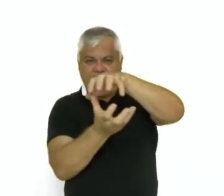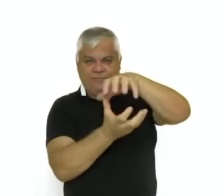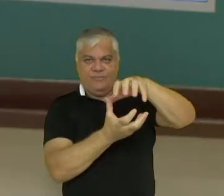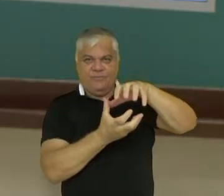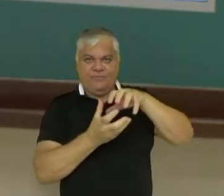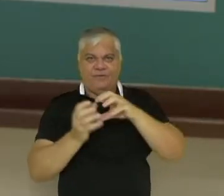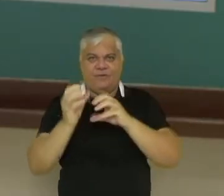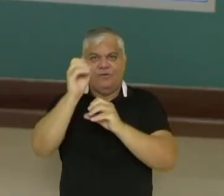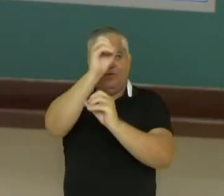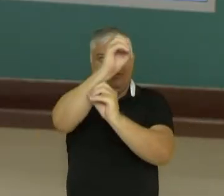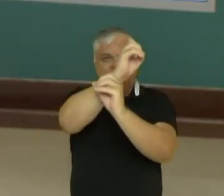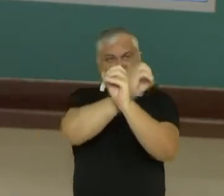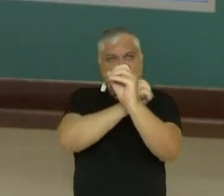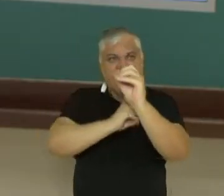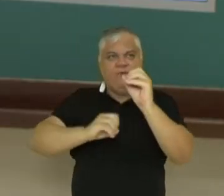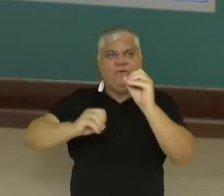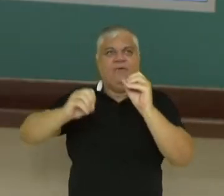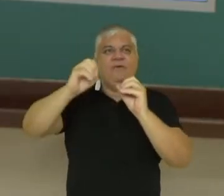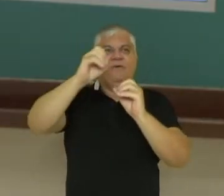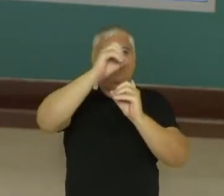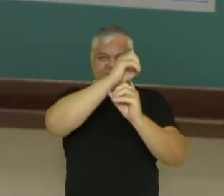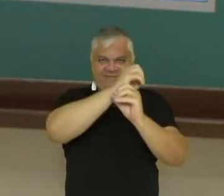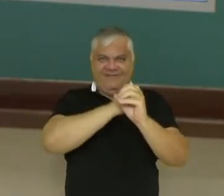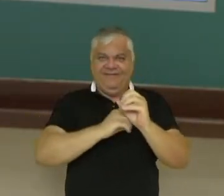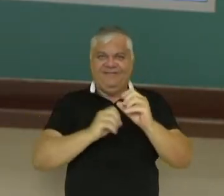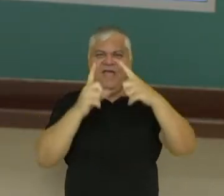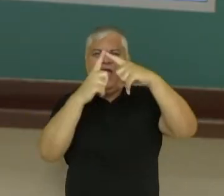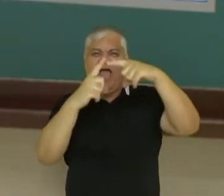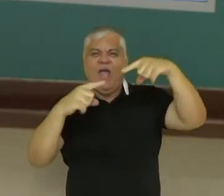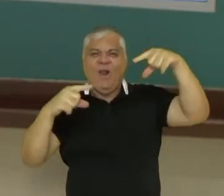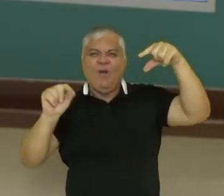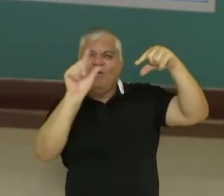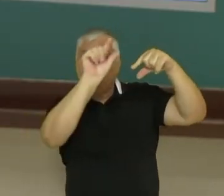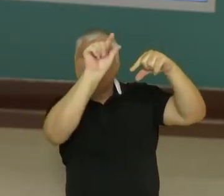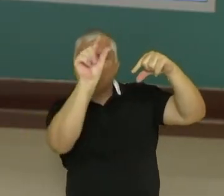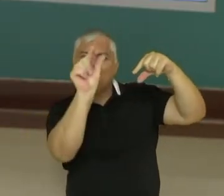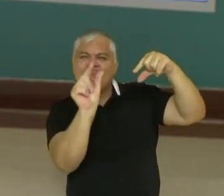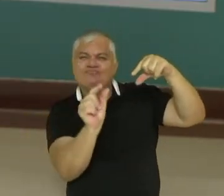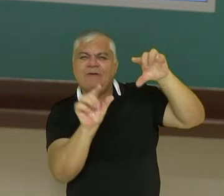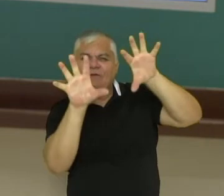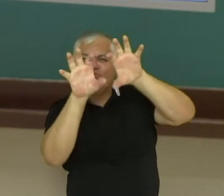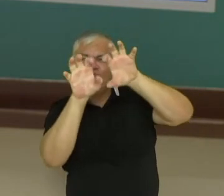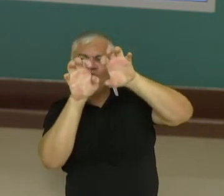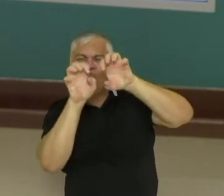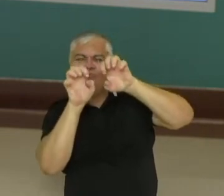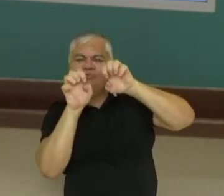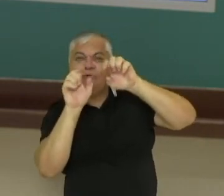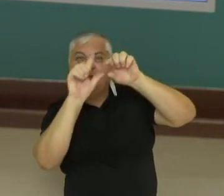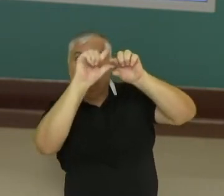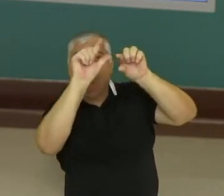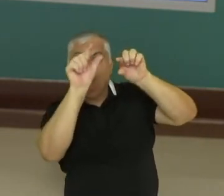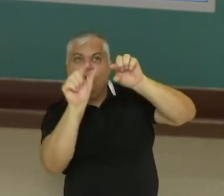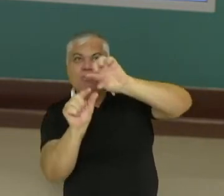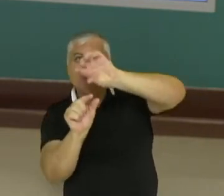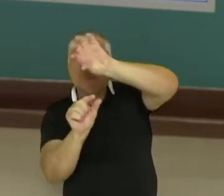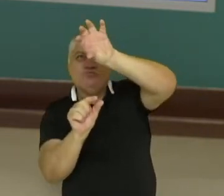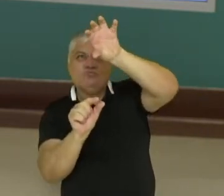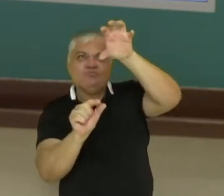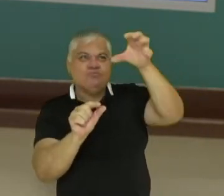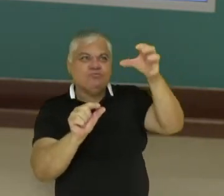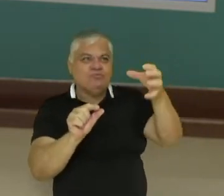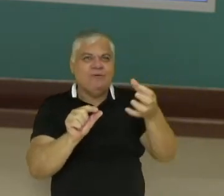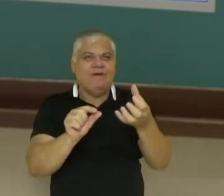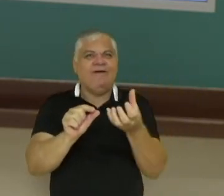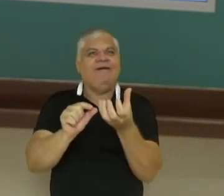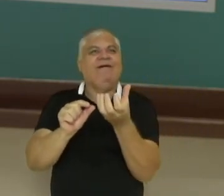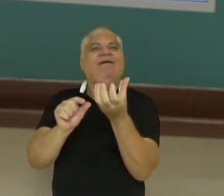de rotação. Então você percebe que essa parte mais escura aqui, que está na Lua, está sempre virado para o corpo